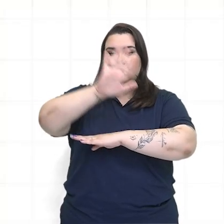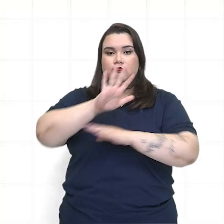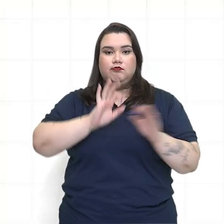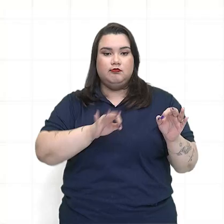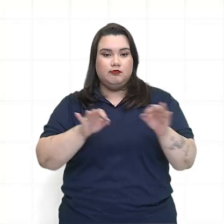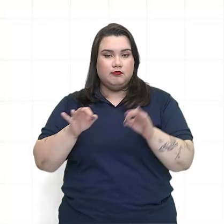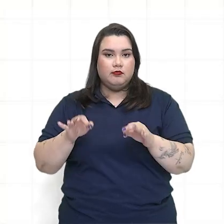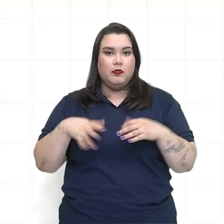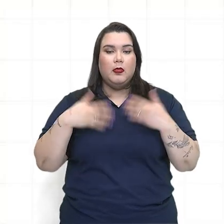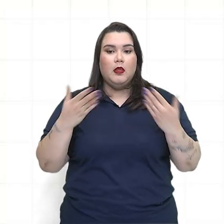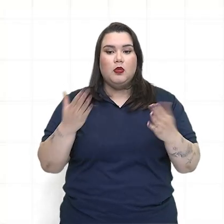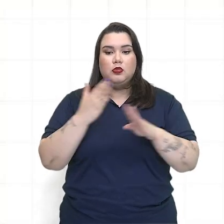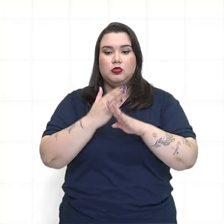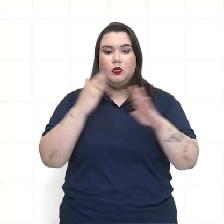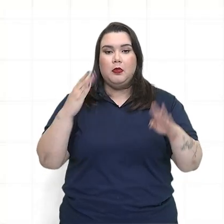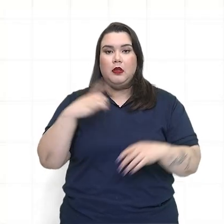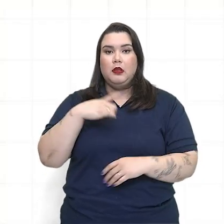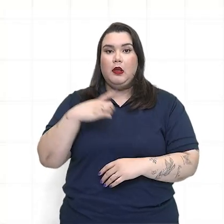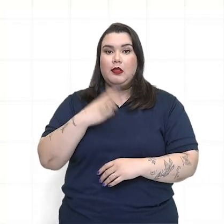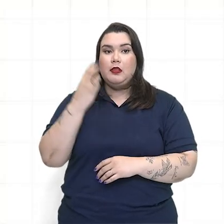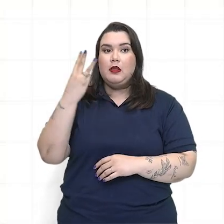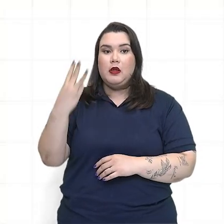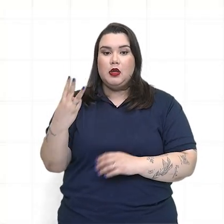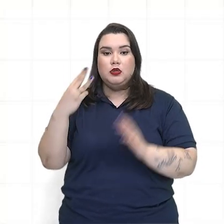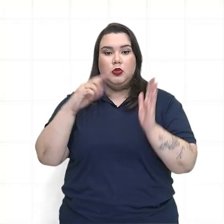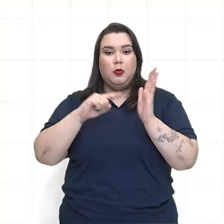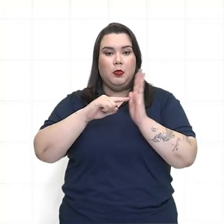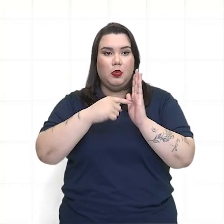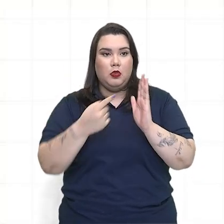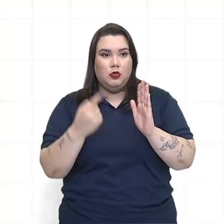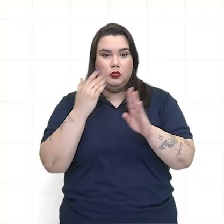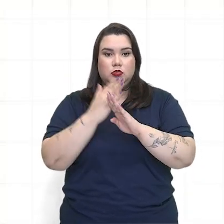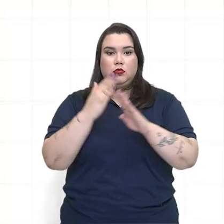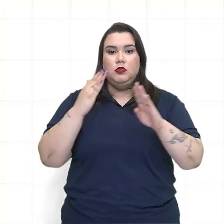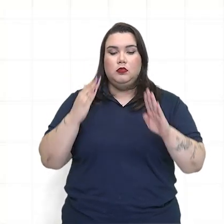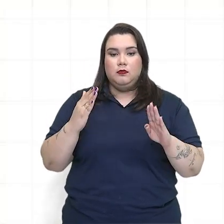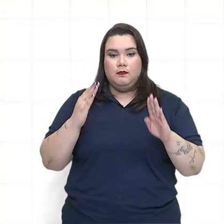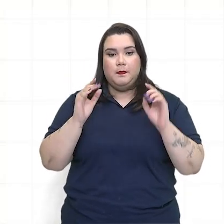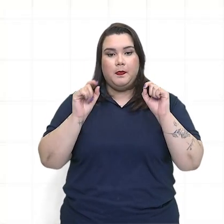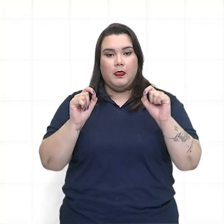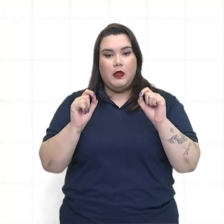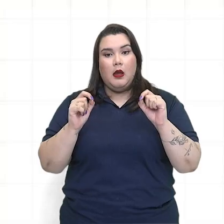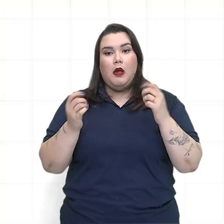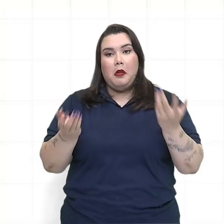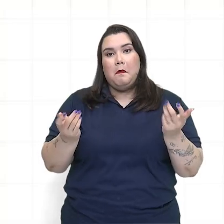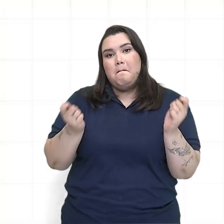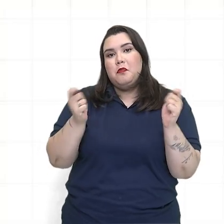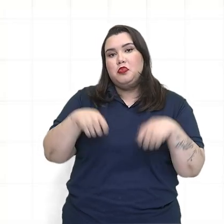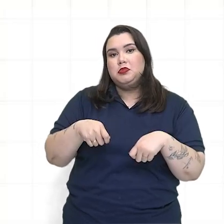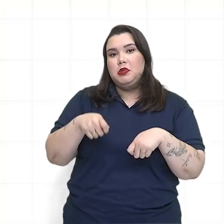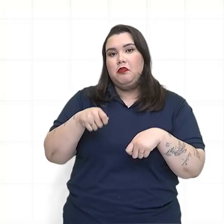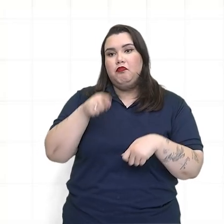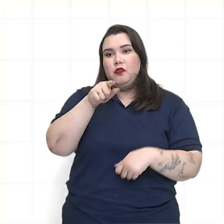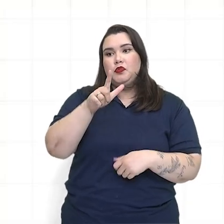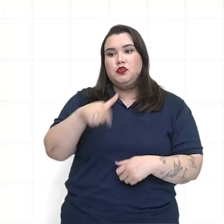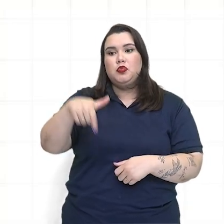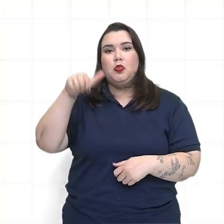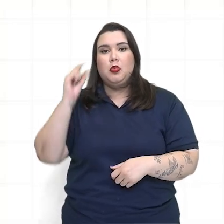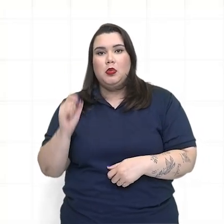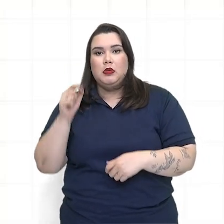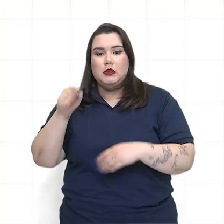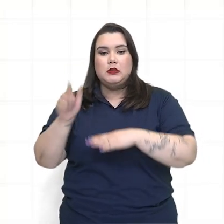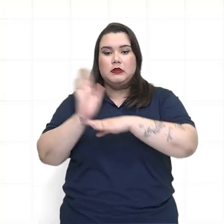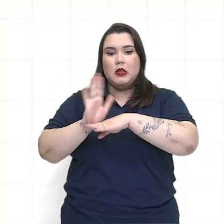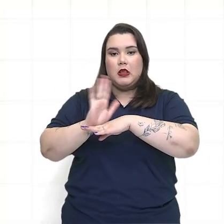localizamos exatamente 3 pontos, que seria exatamente as tuas possíveis escolhas dentro